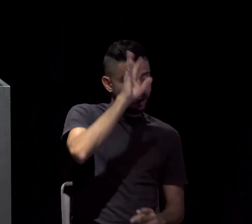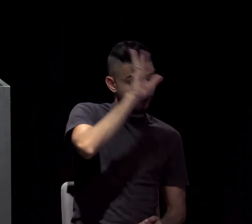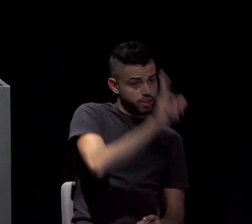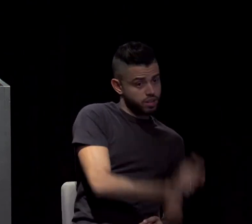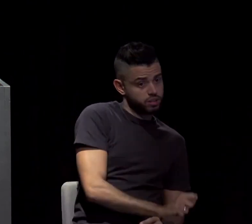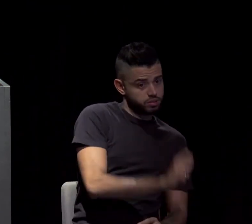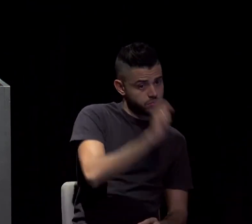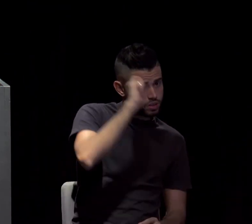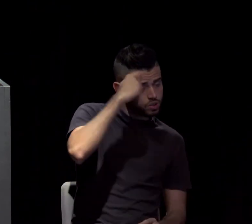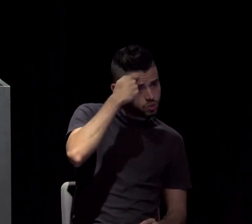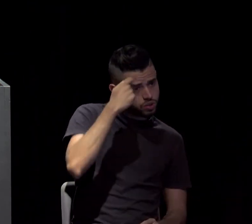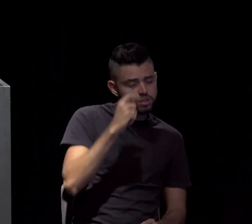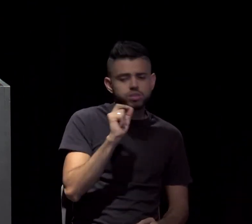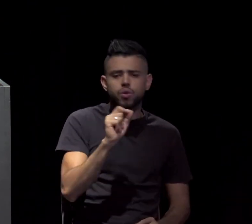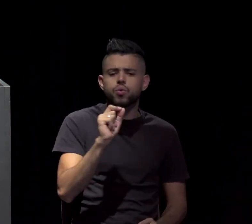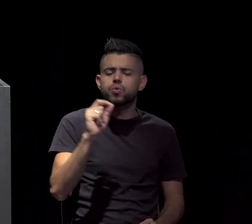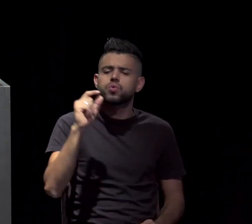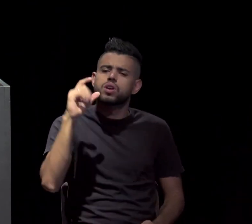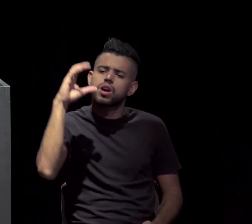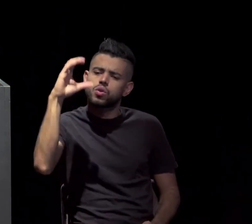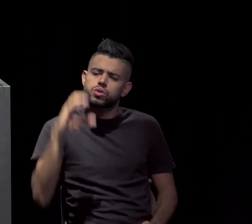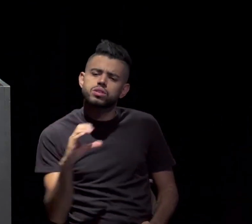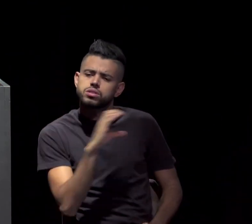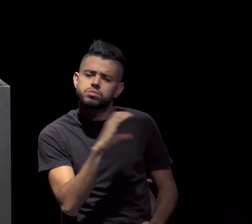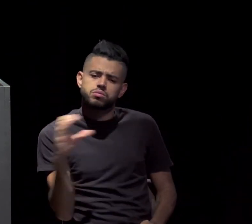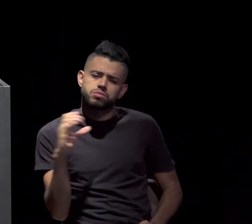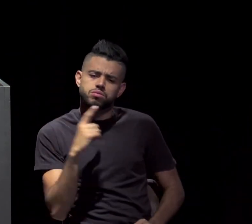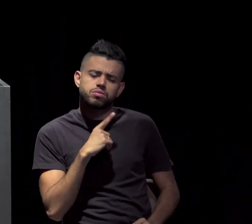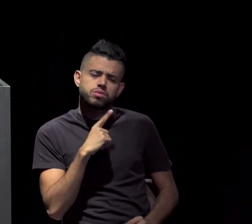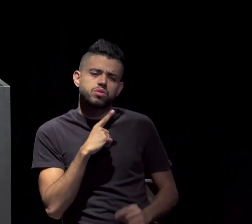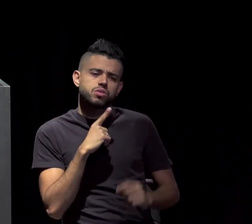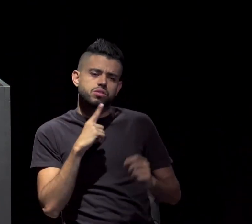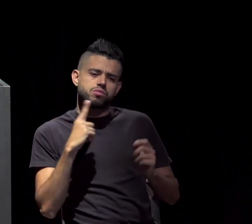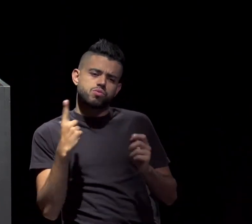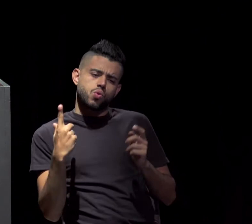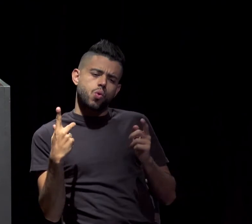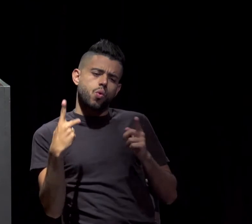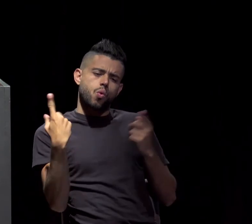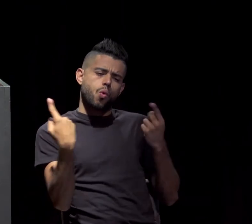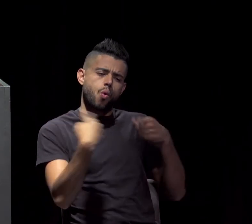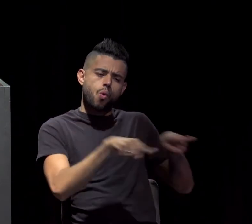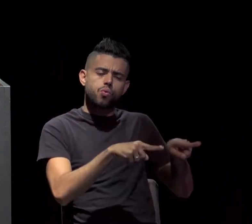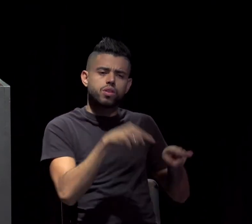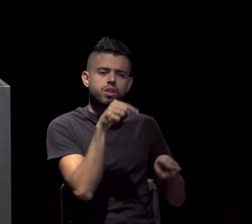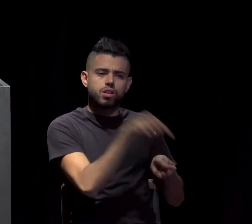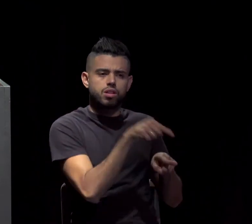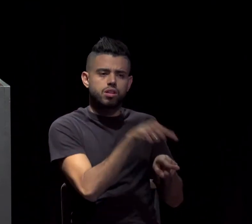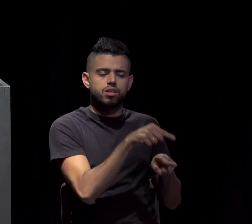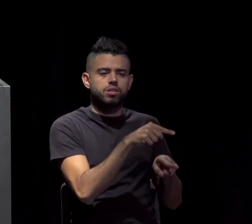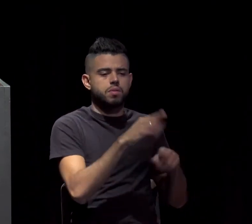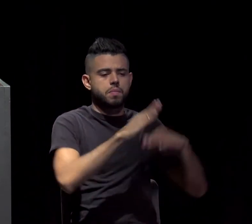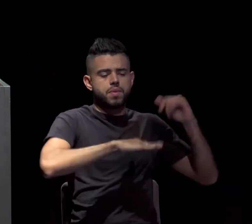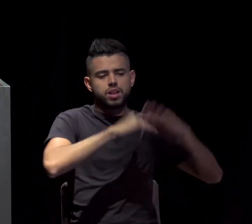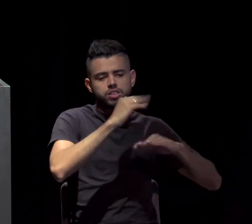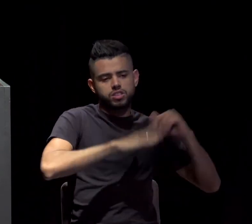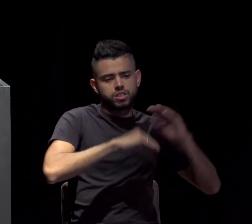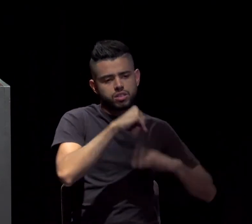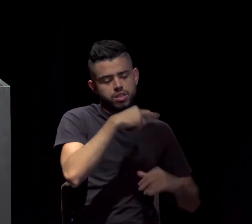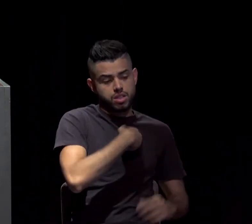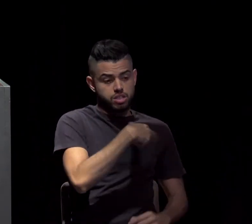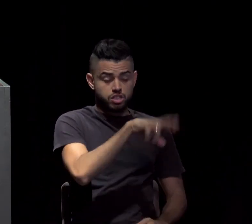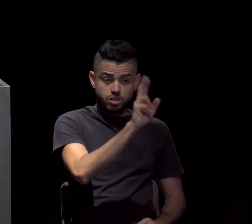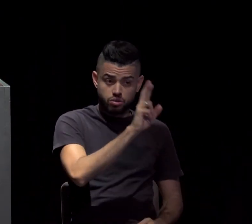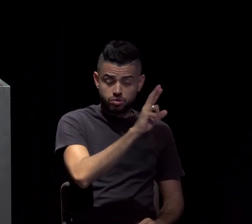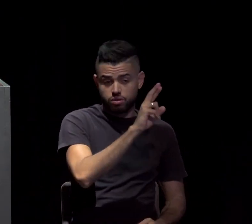muitos momentos, como uma espécie de relicário para algumas práticas religiosas africanas. E esse relicário foi tão precioso, e o Bastide lembra